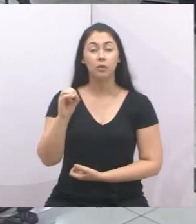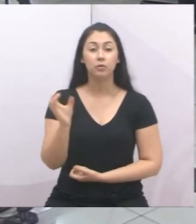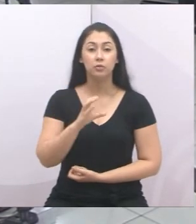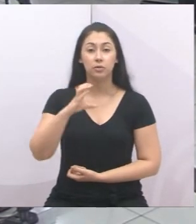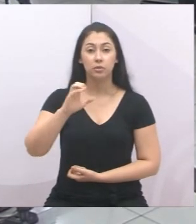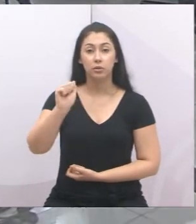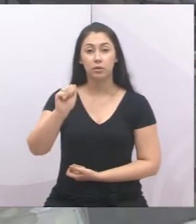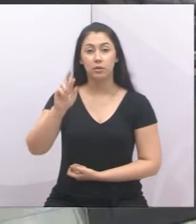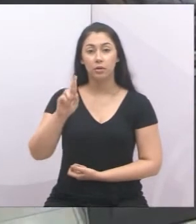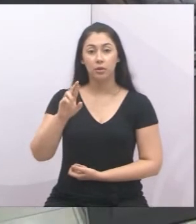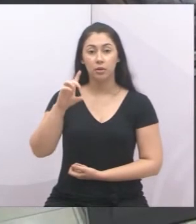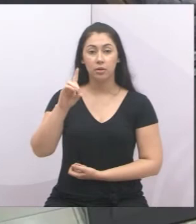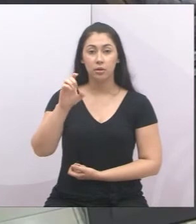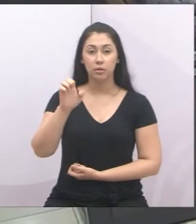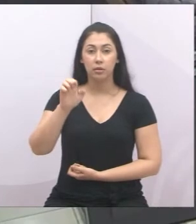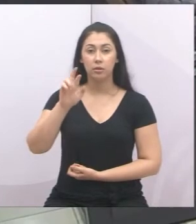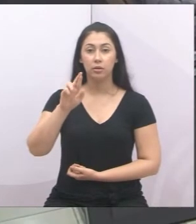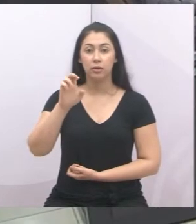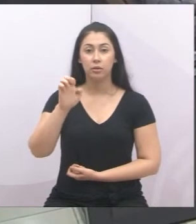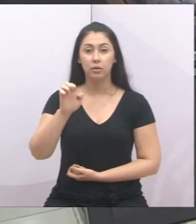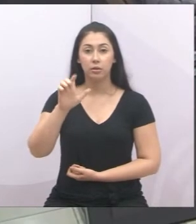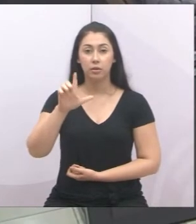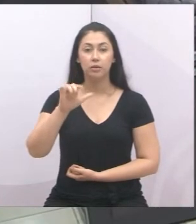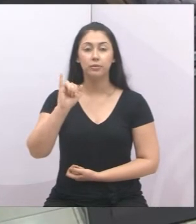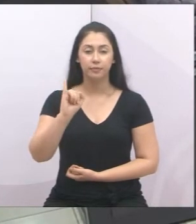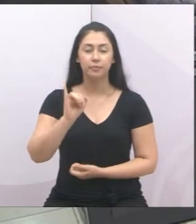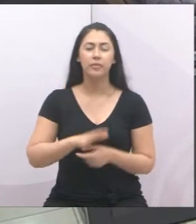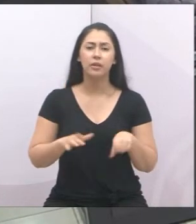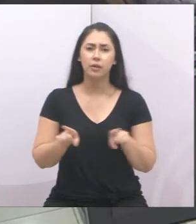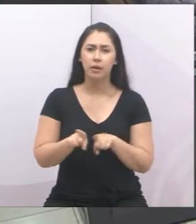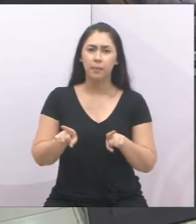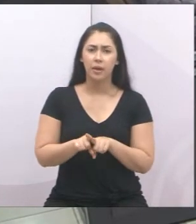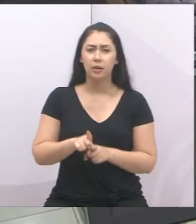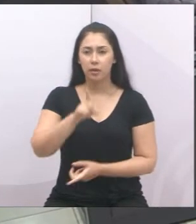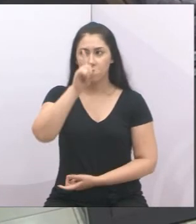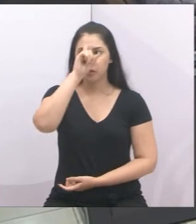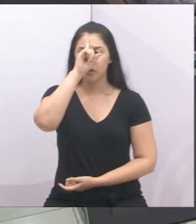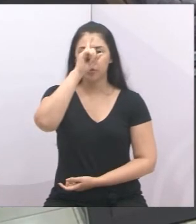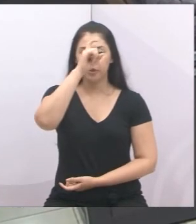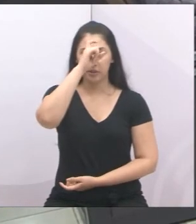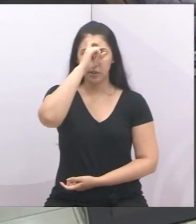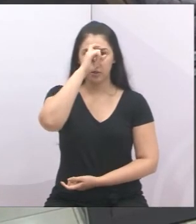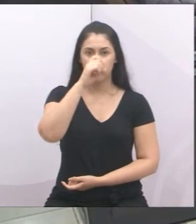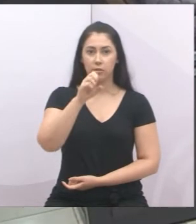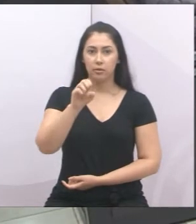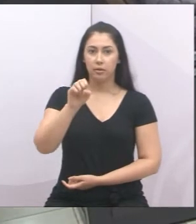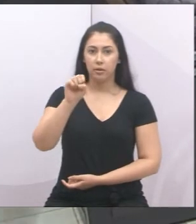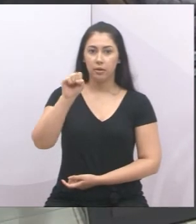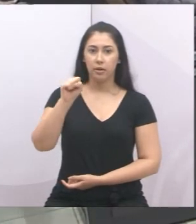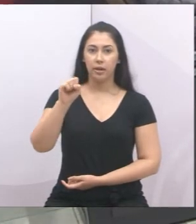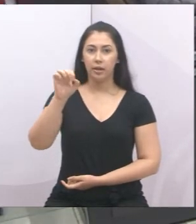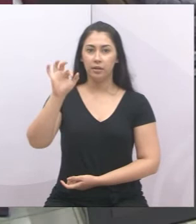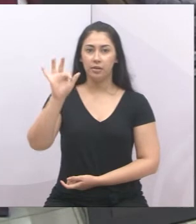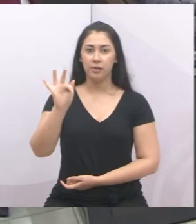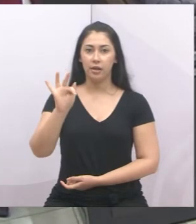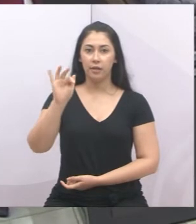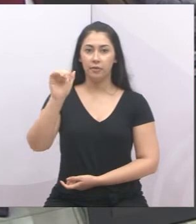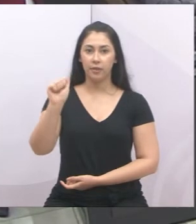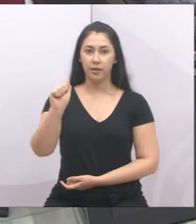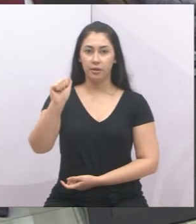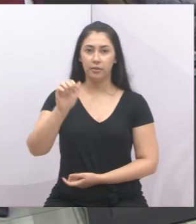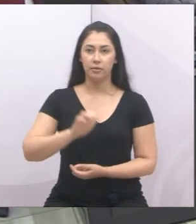conhecido, e também a família aqui do Hospital São Francisco. Por isso que eu venho aqui, porque não tem